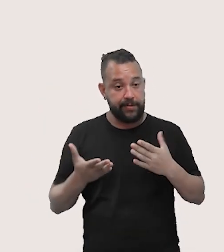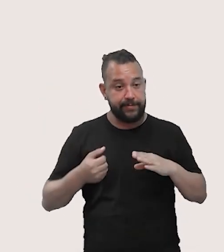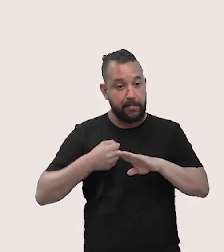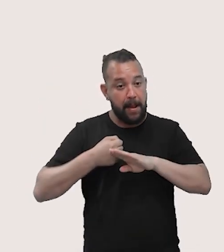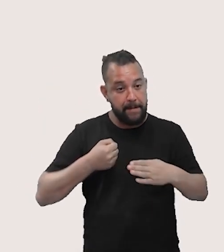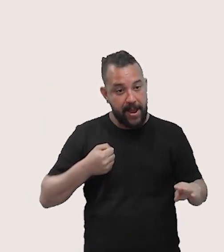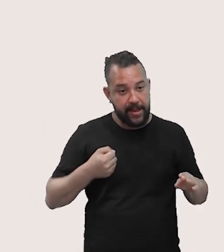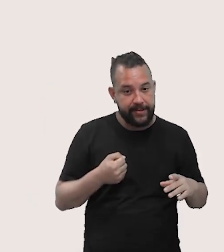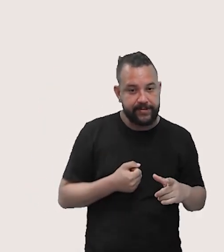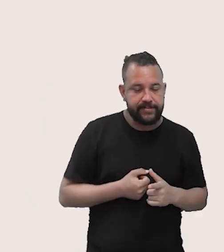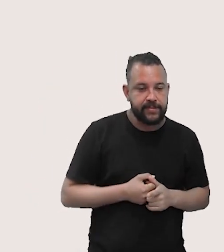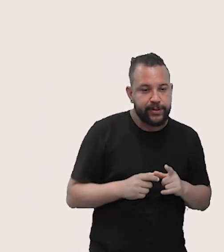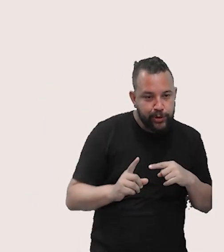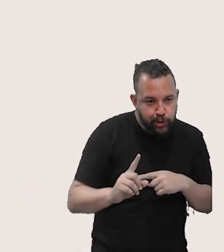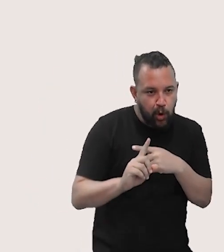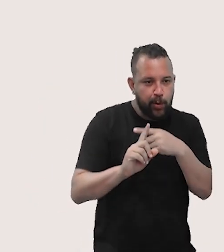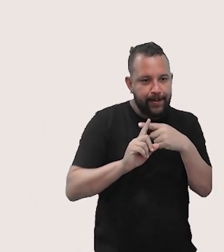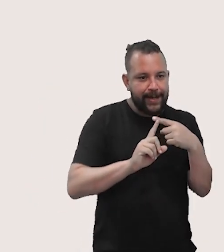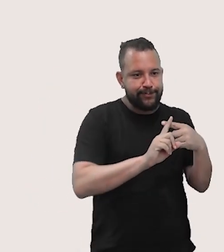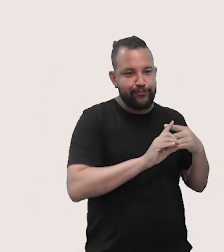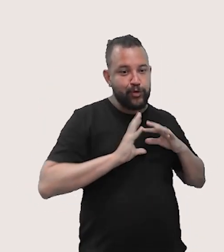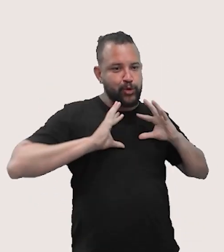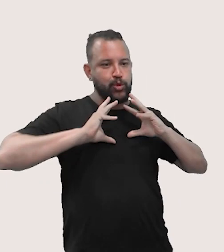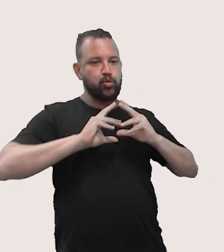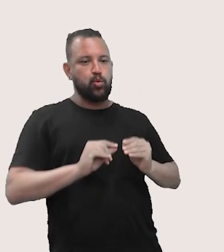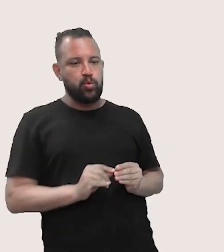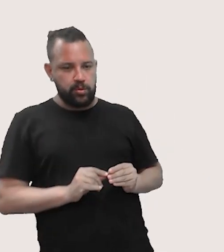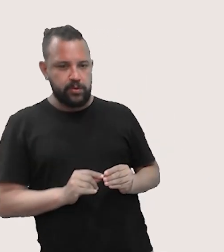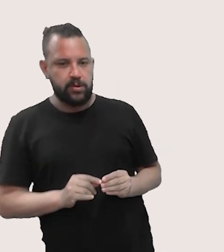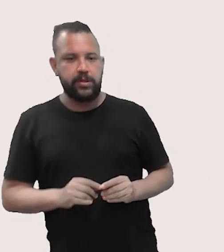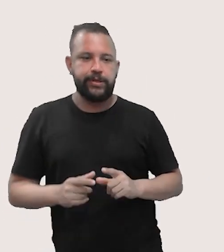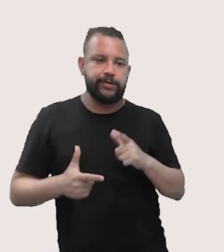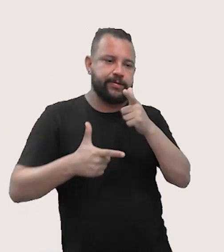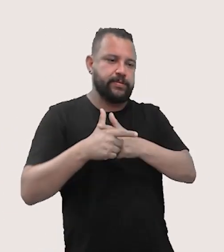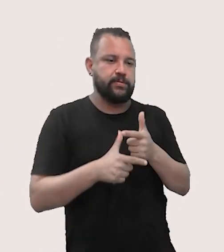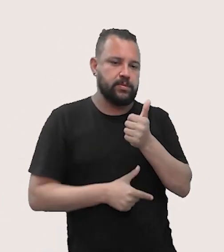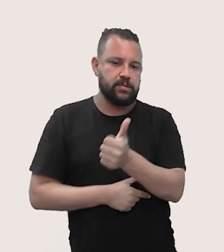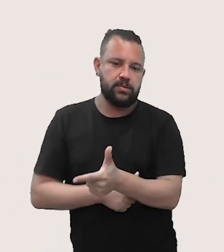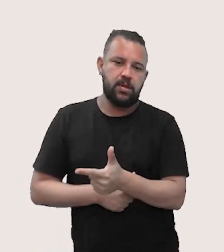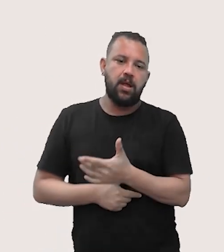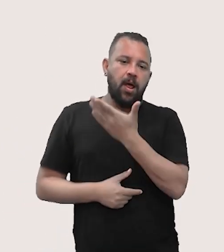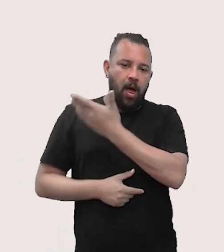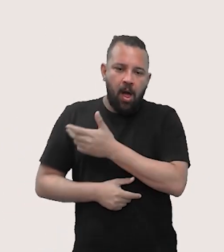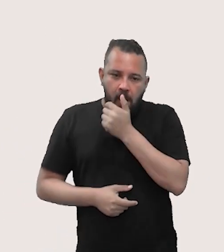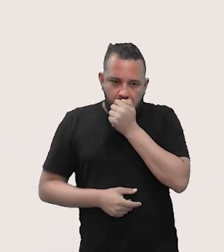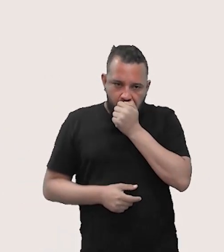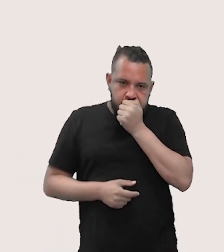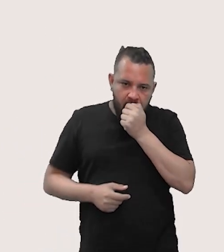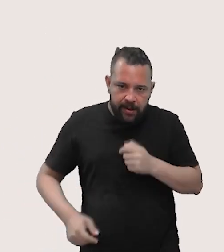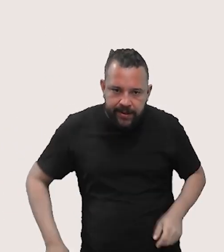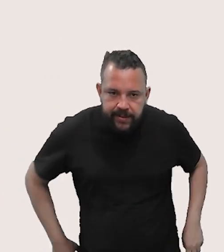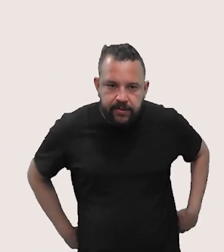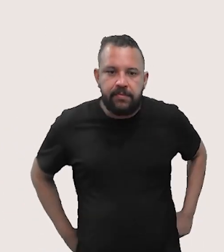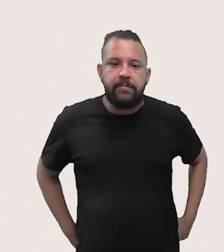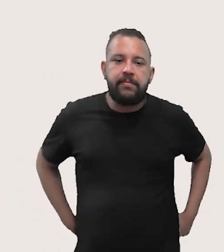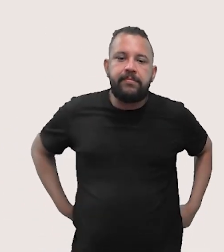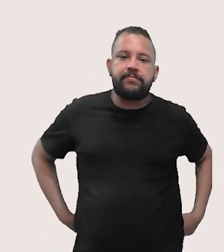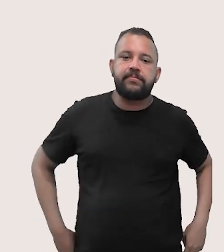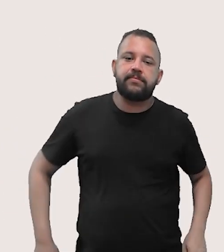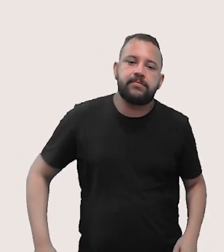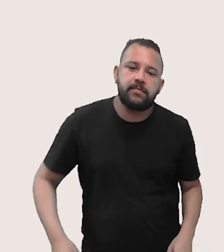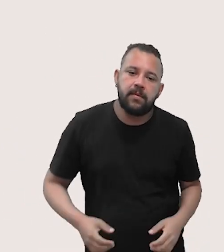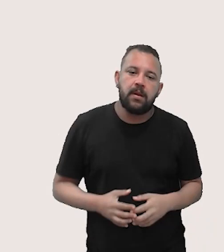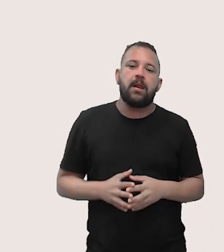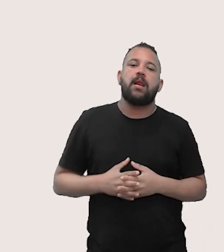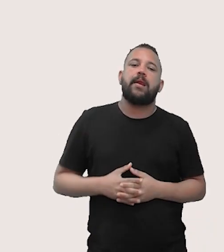você somar todas essas idades e dividir por 12. E aí você vai obter exatamente